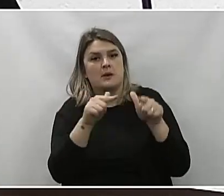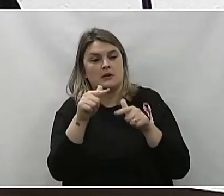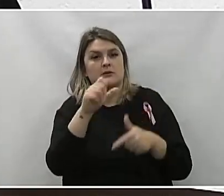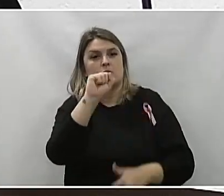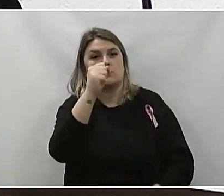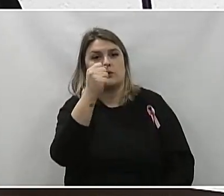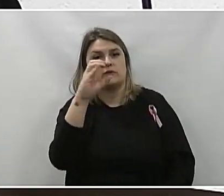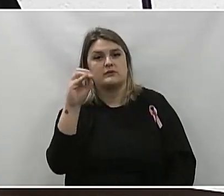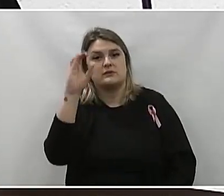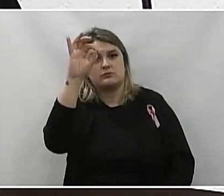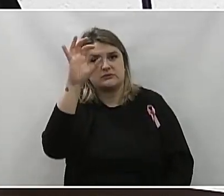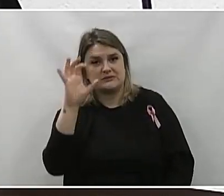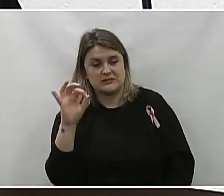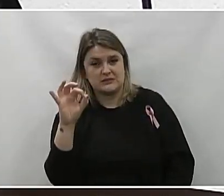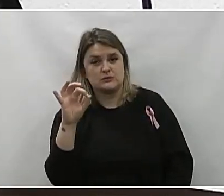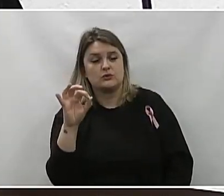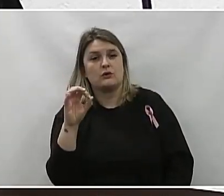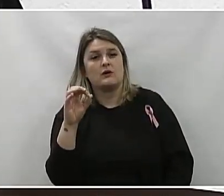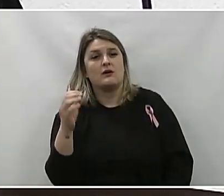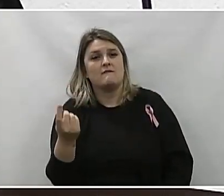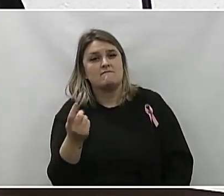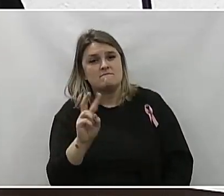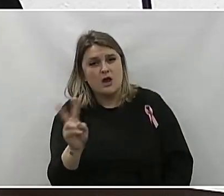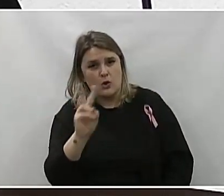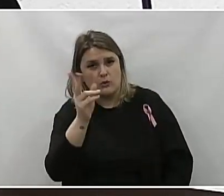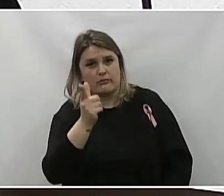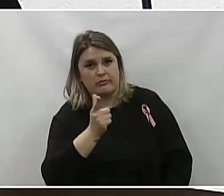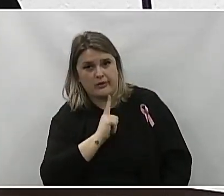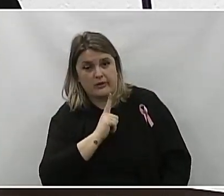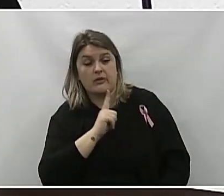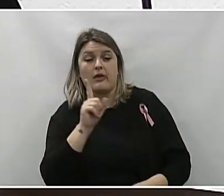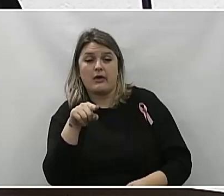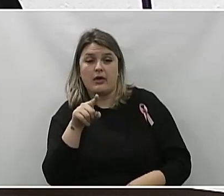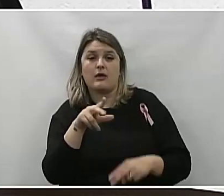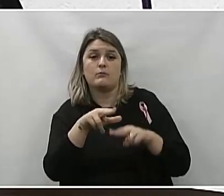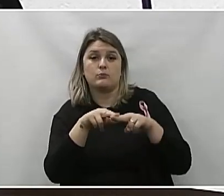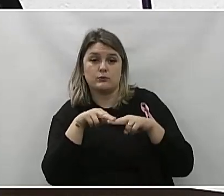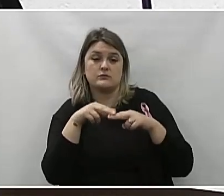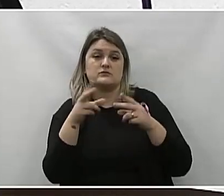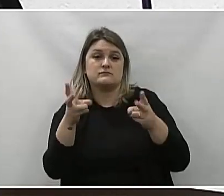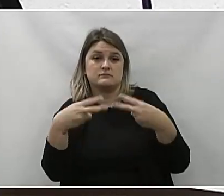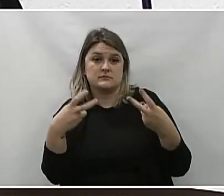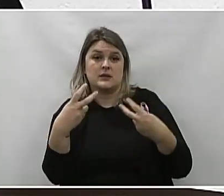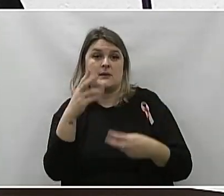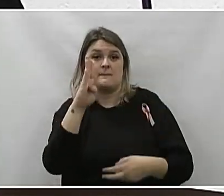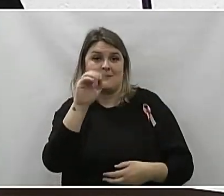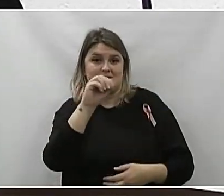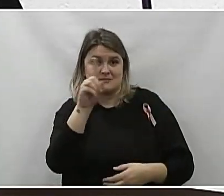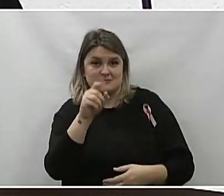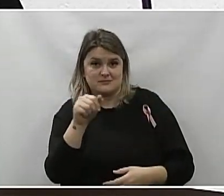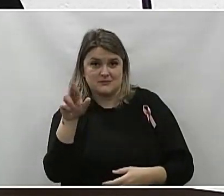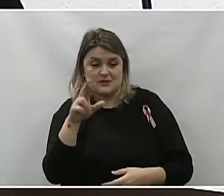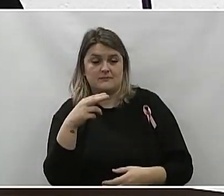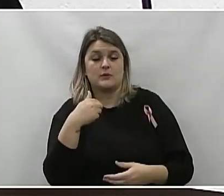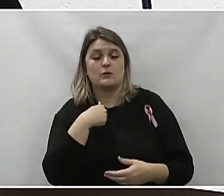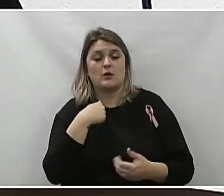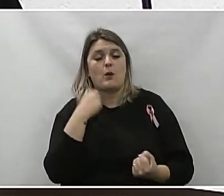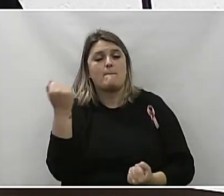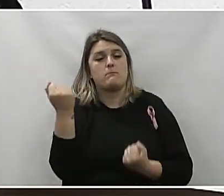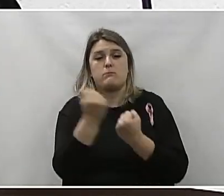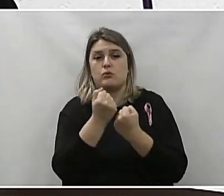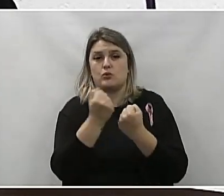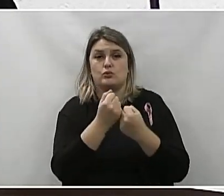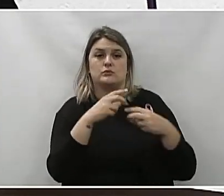da renda que elas têm hoje para trabalhar com isso é do Bazar então assim fica aí o meu apoio